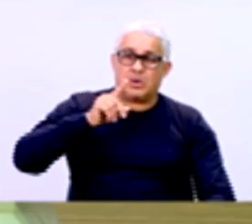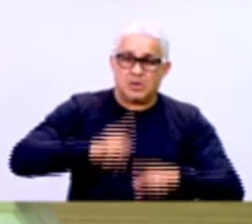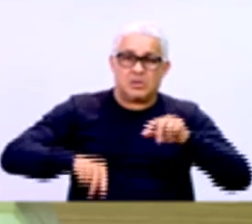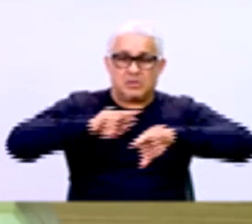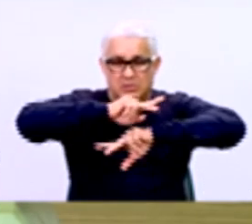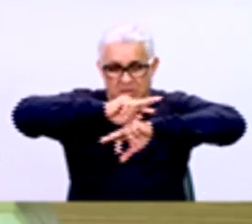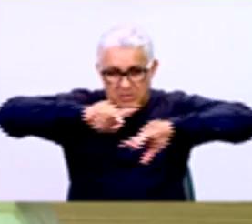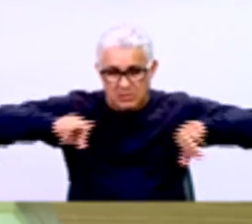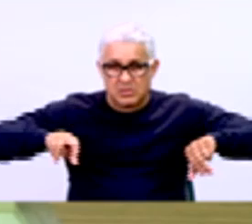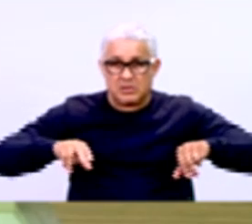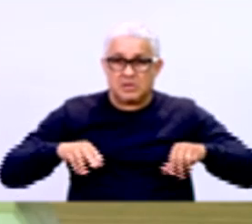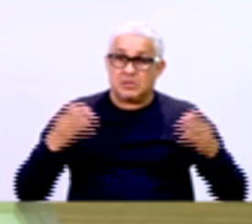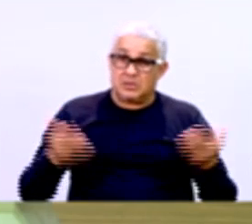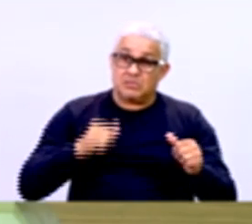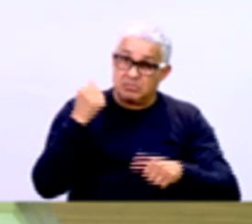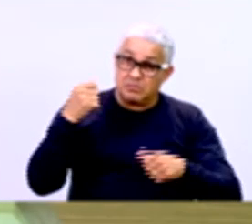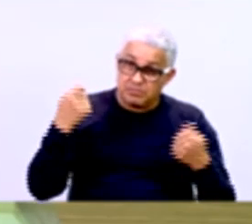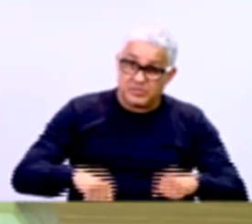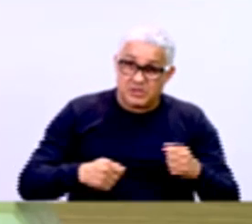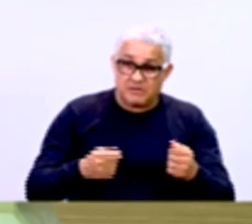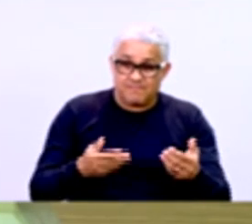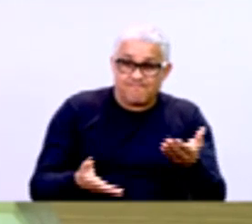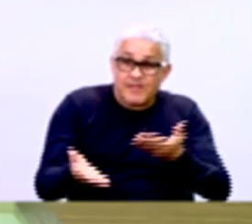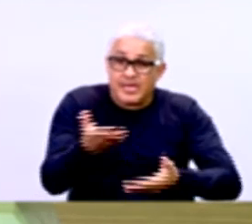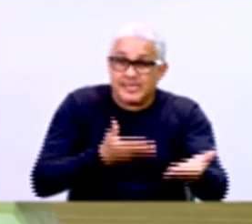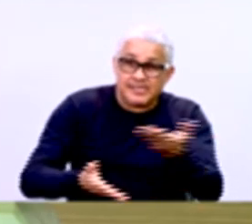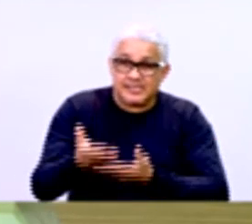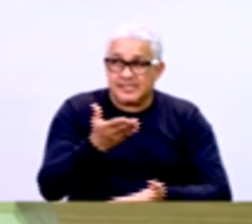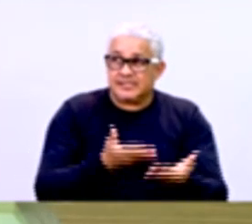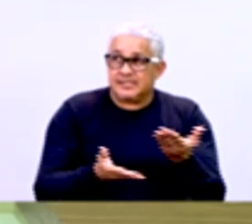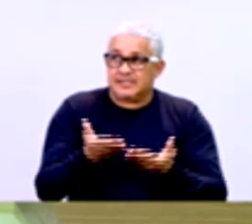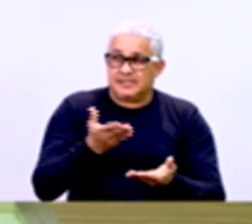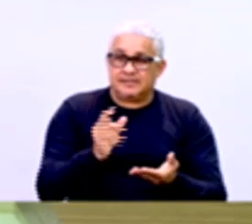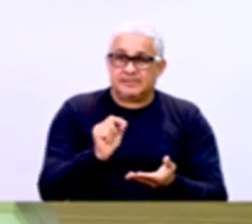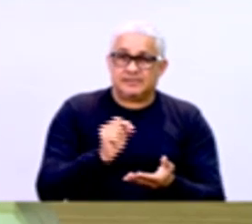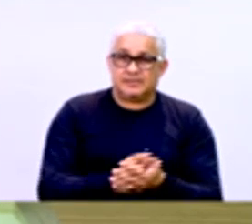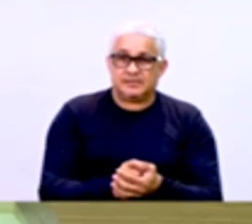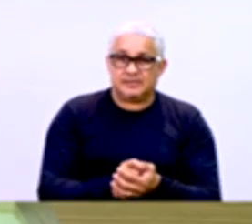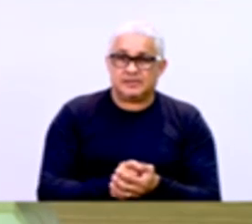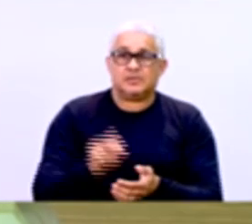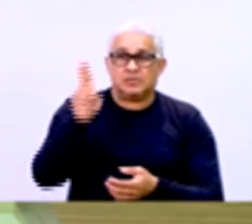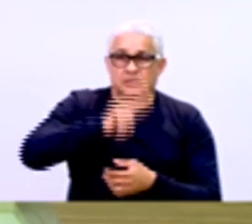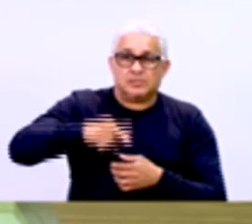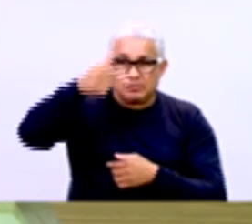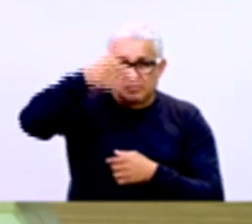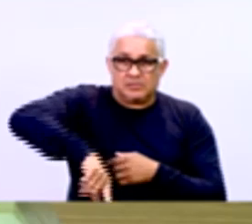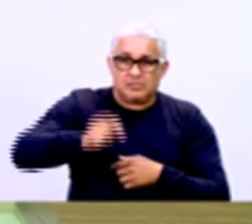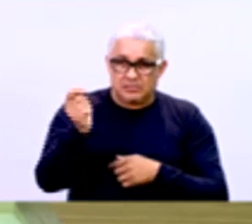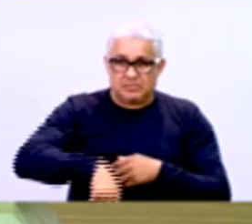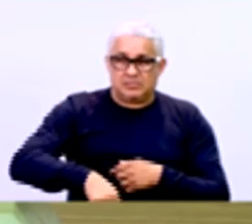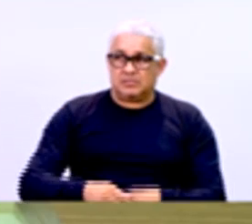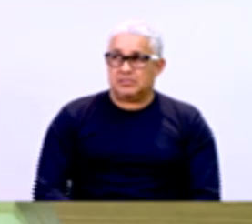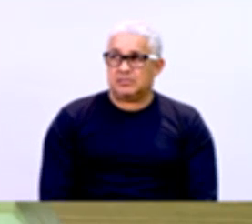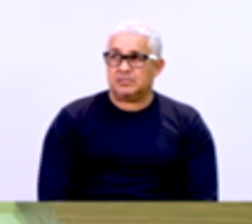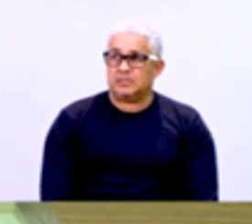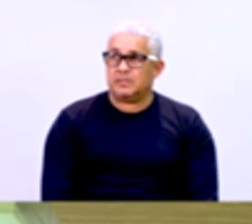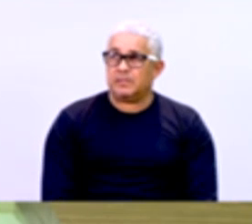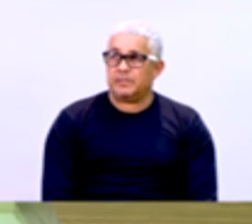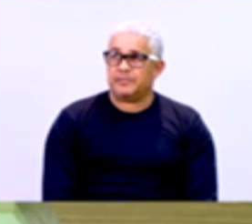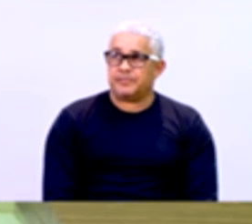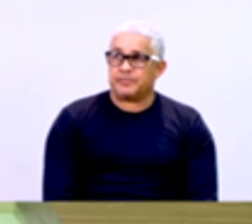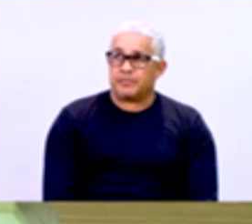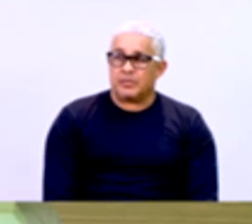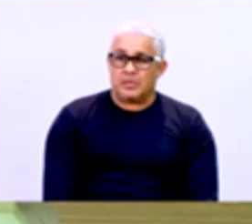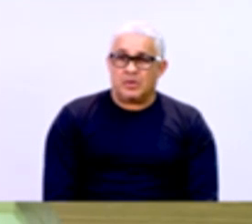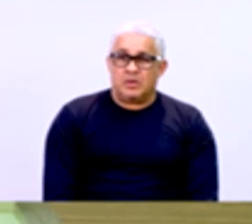precisa passar por um tratamento de forma que se torne utilizável novamente. A parte